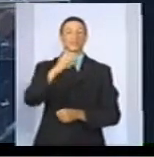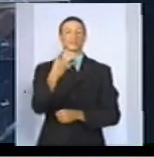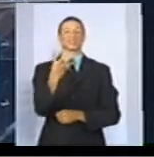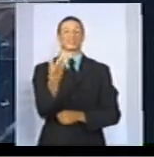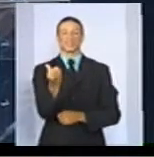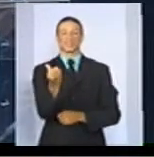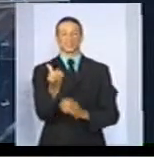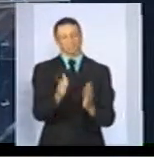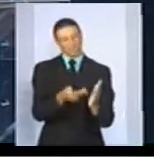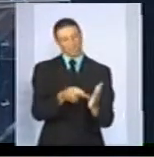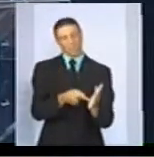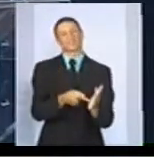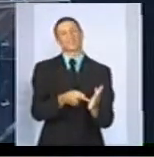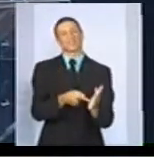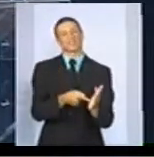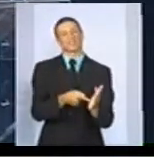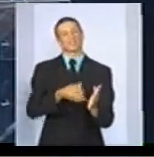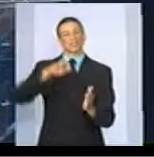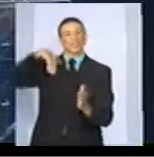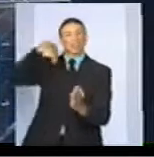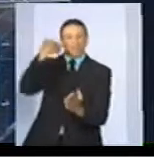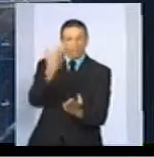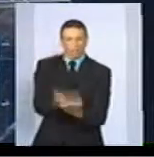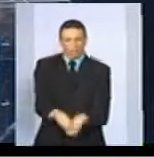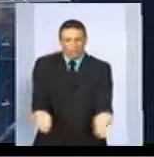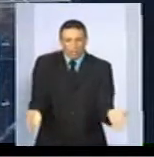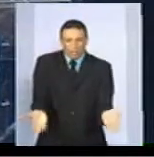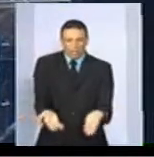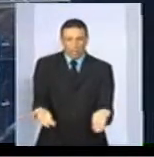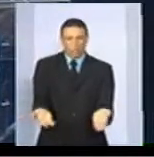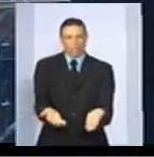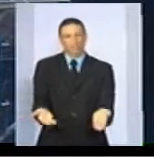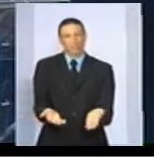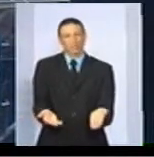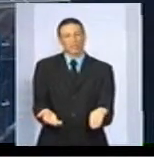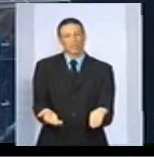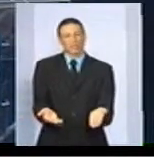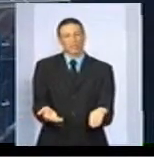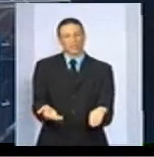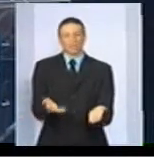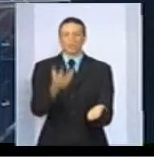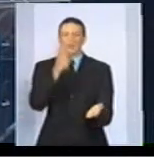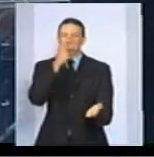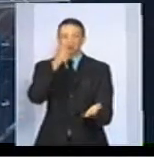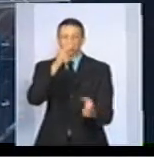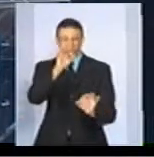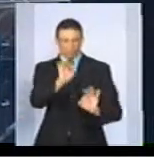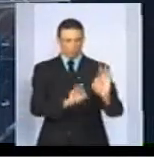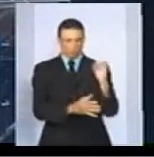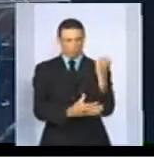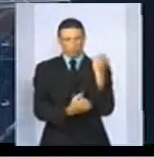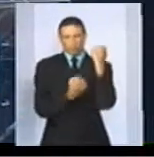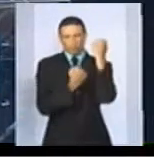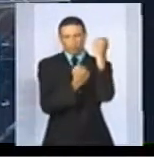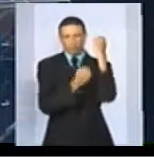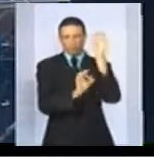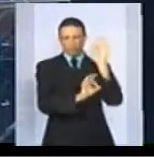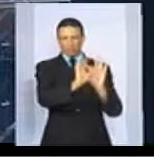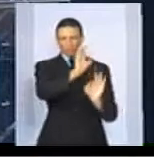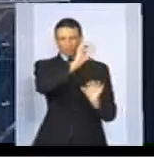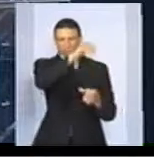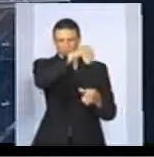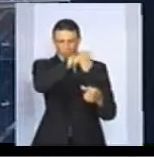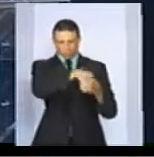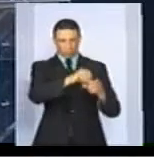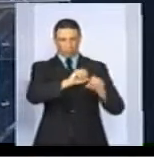1946 Hoje estamos com os poderes constituídos depois de uma